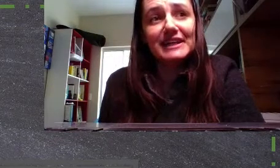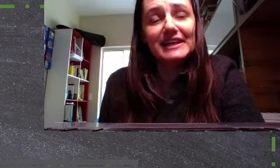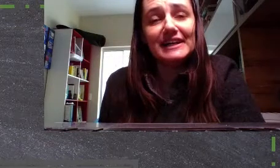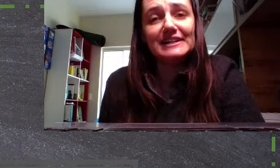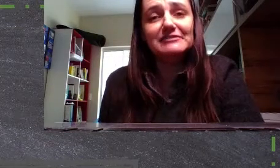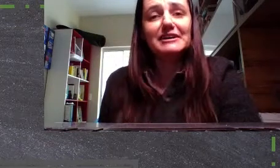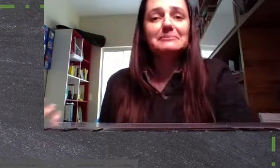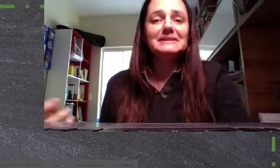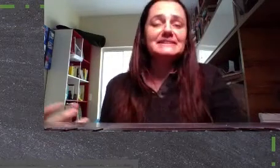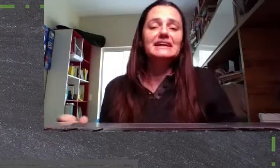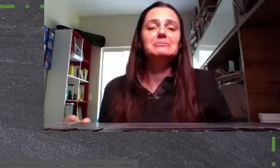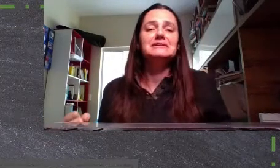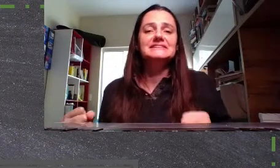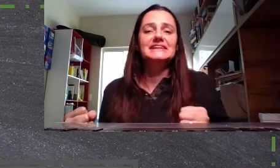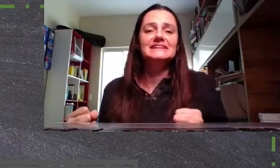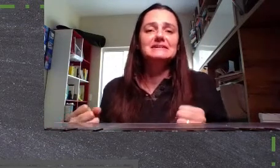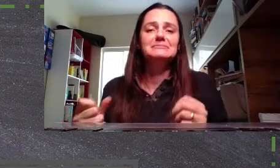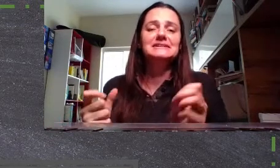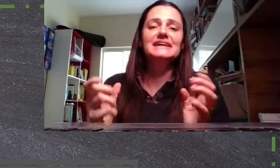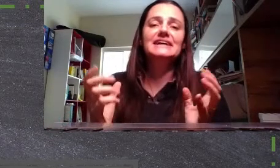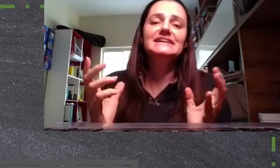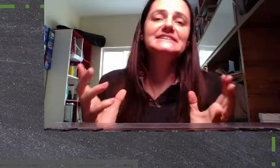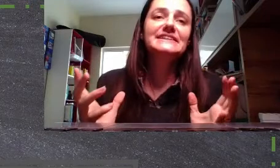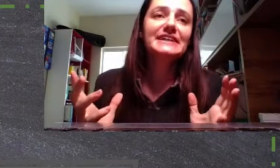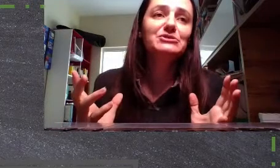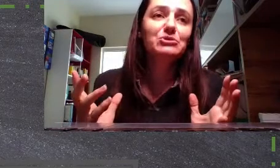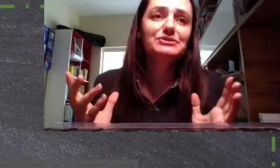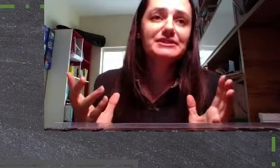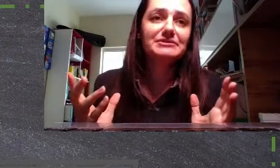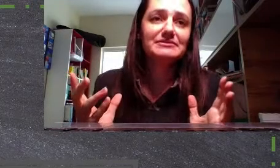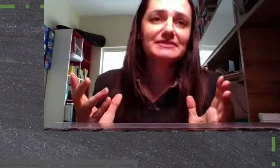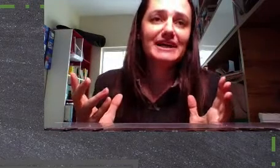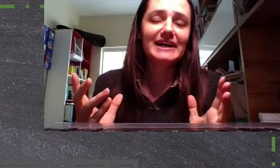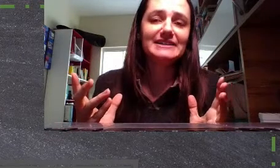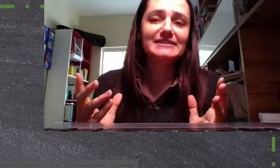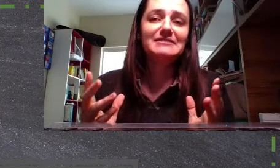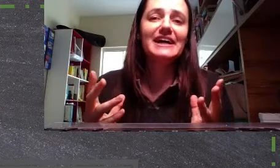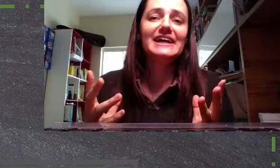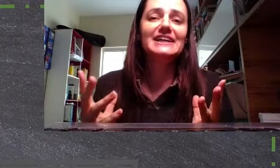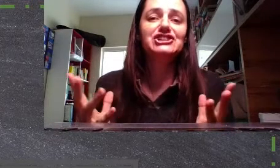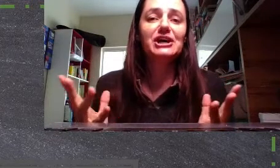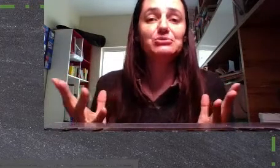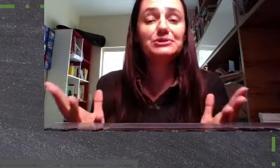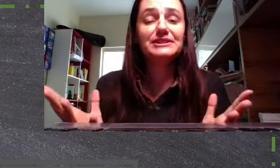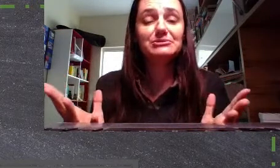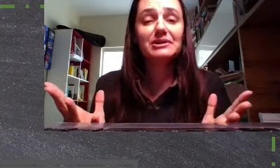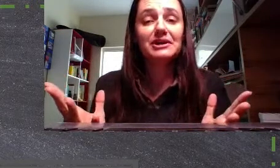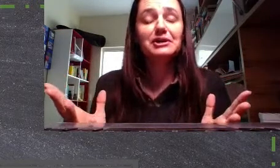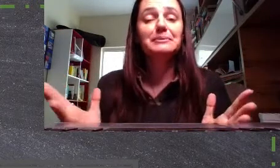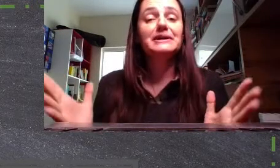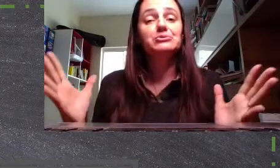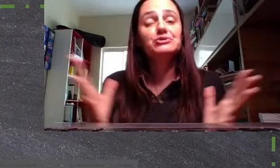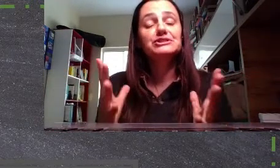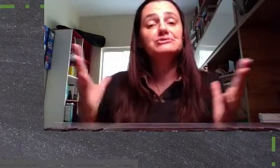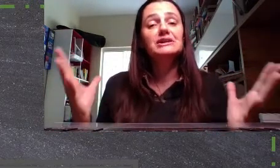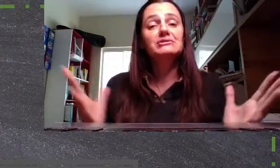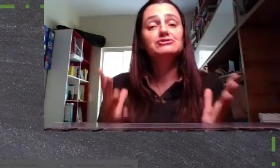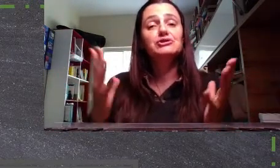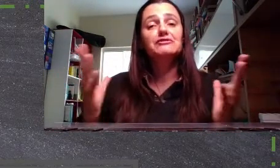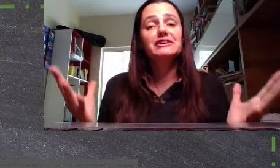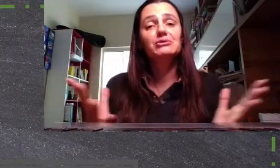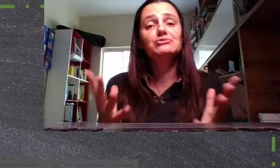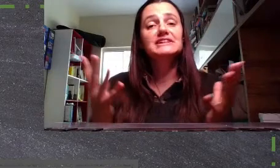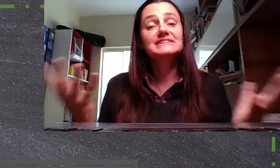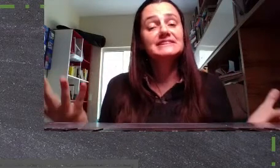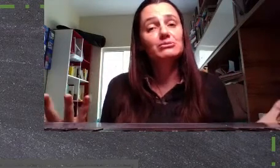vai fazer o quê? Ele vai manter a placenta e manter aquele sangue no útero, tá? Então, ele vai relaxar o útero para que o útero